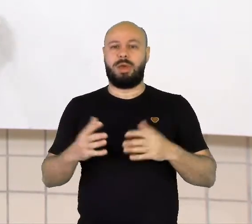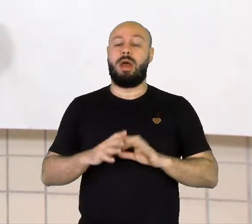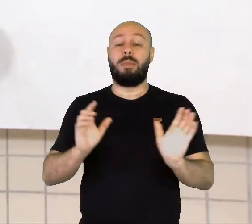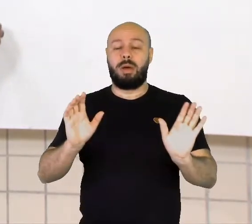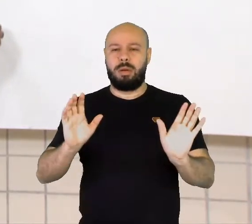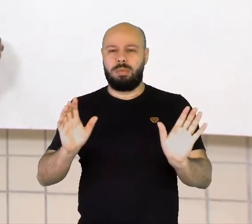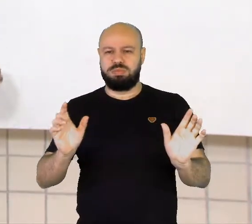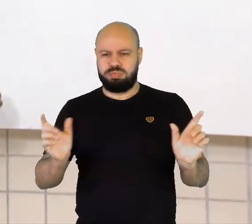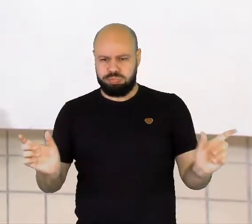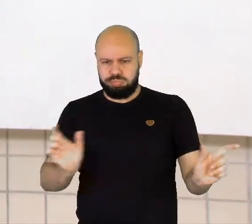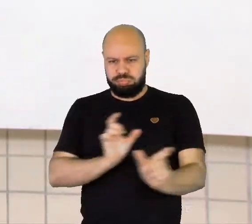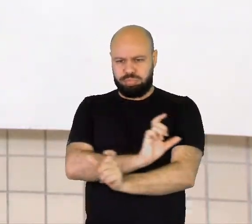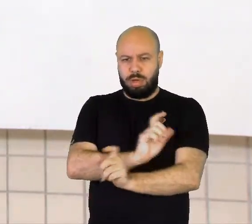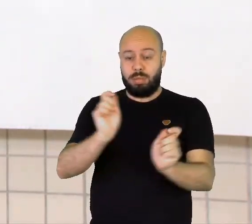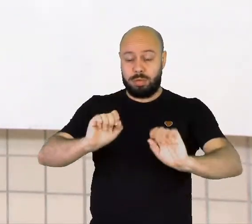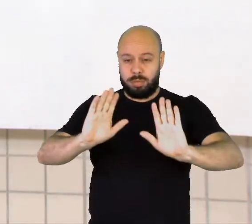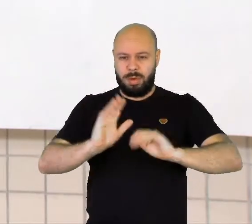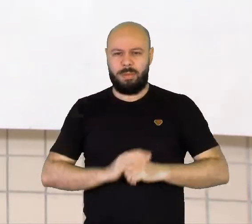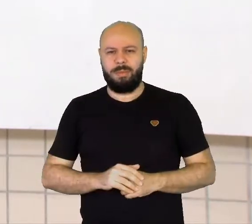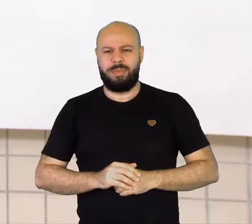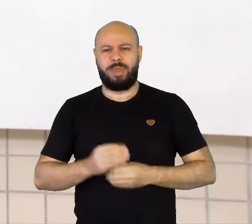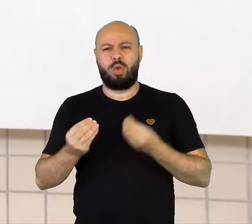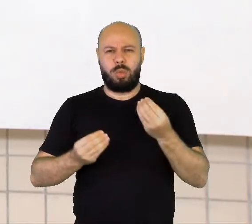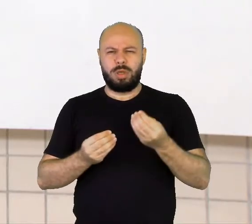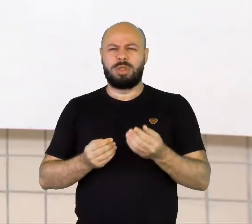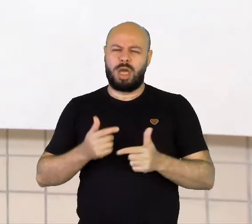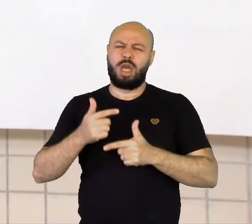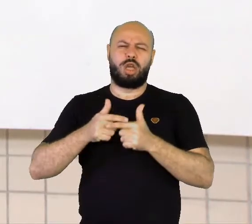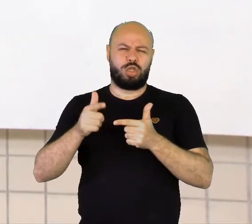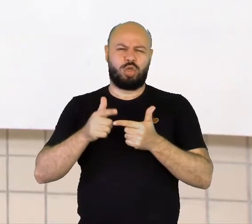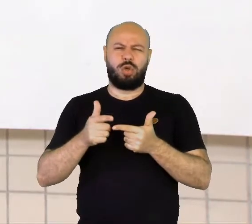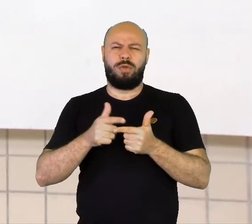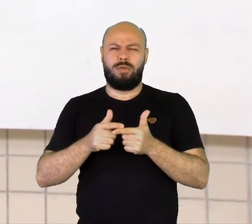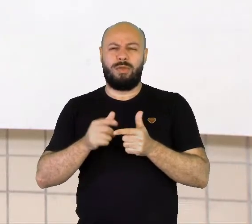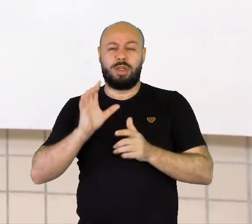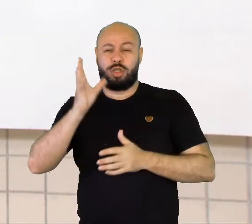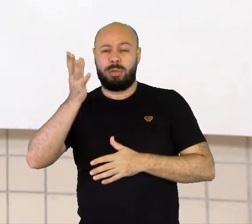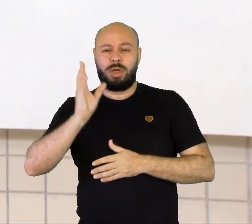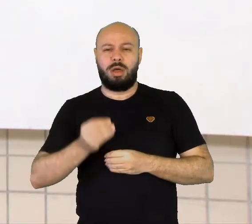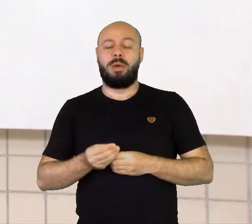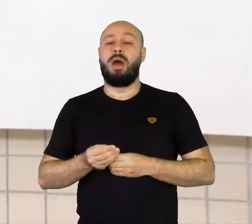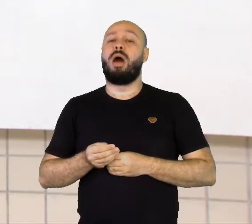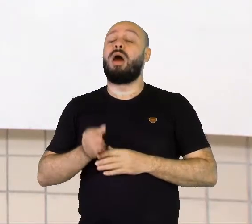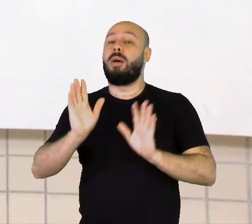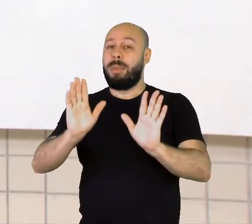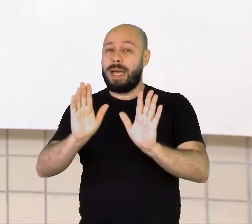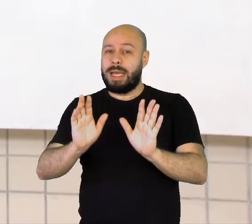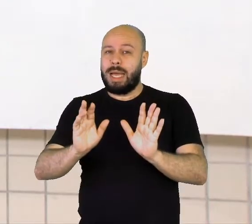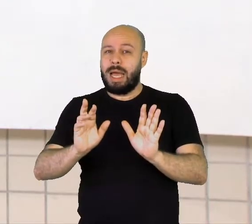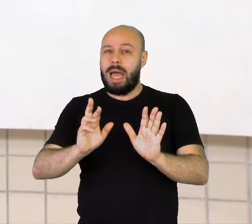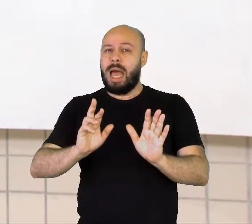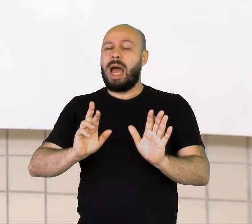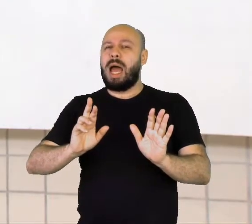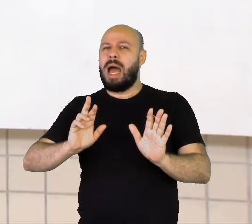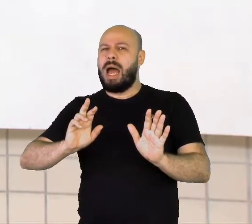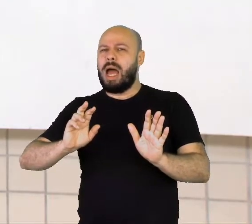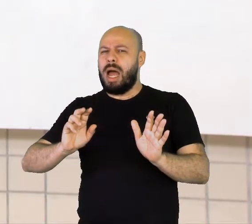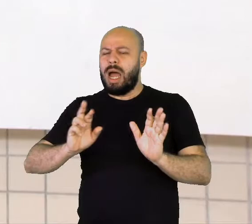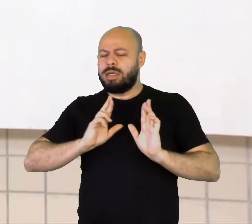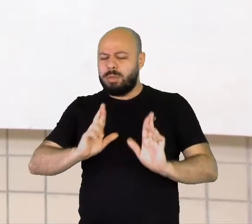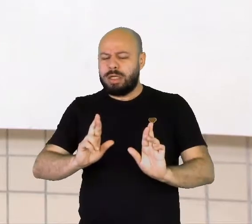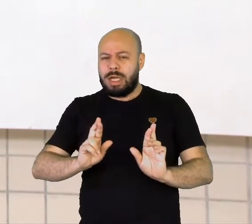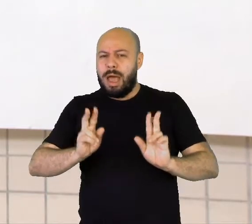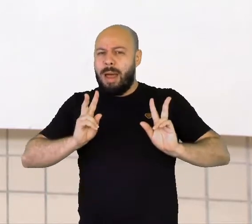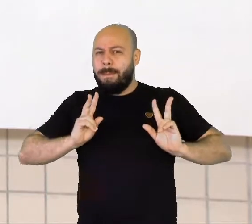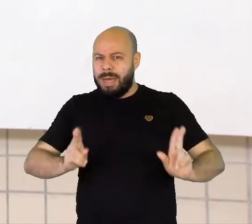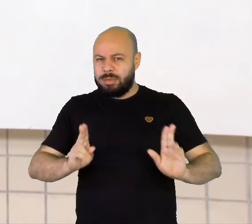para a gente, e conforme a gente já vinha resolvendo as inequações, tá? A resposta tem que ser a mesma, porque a gente não cometeu nenhum erro, a gente só